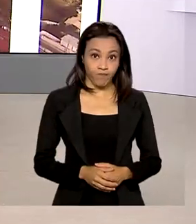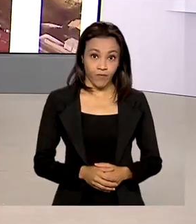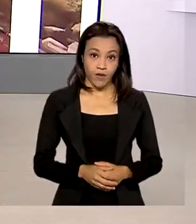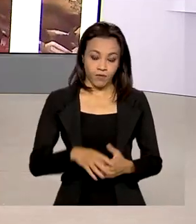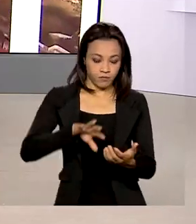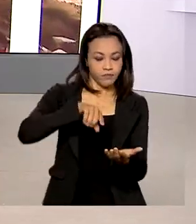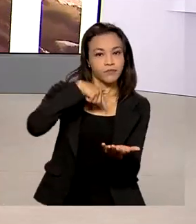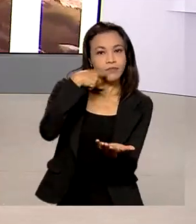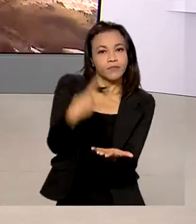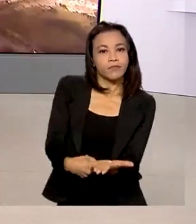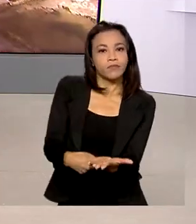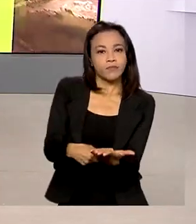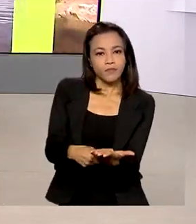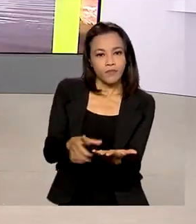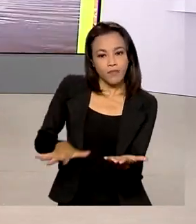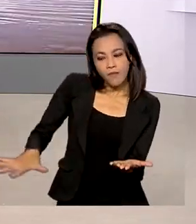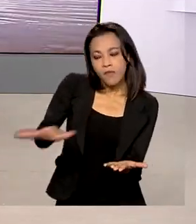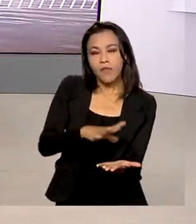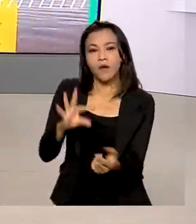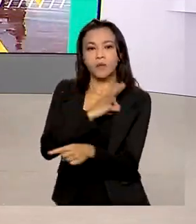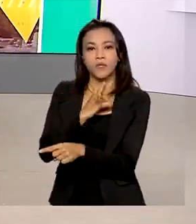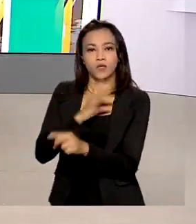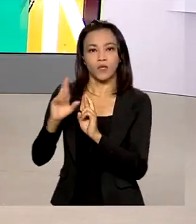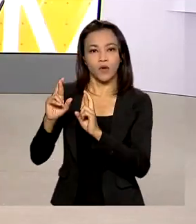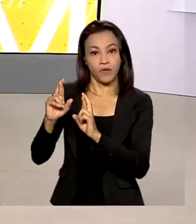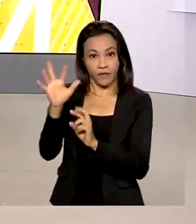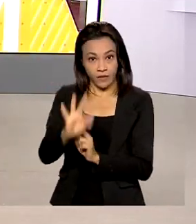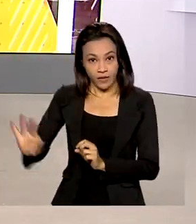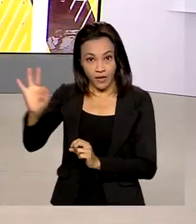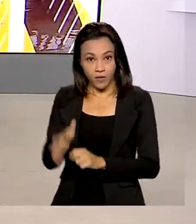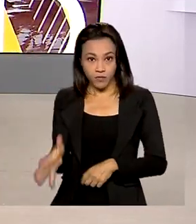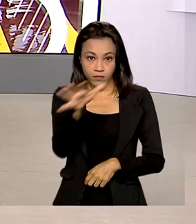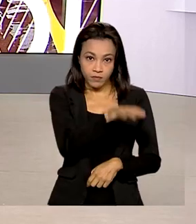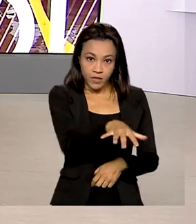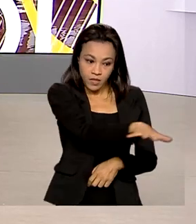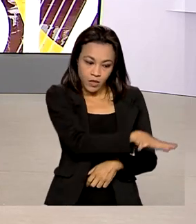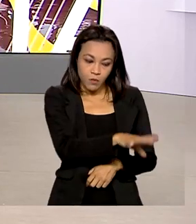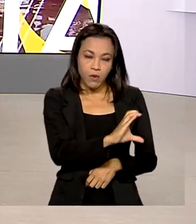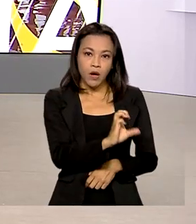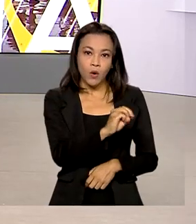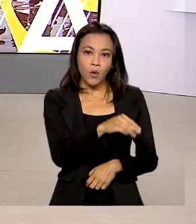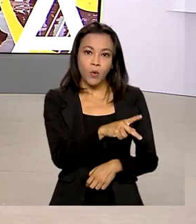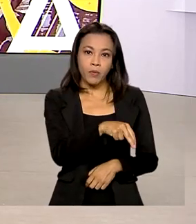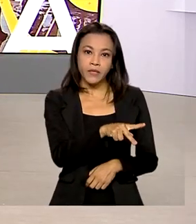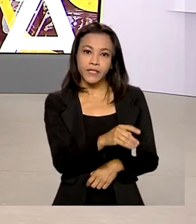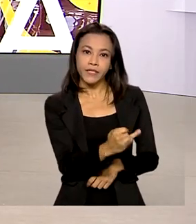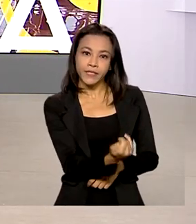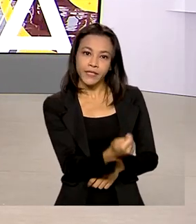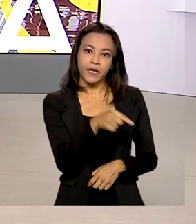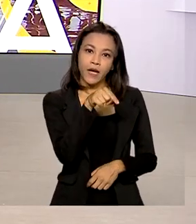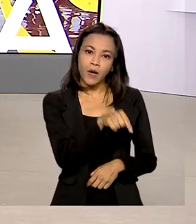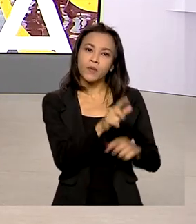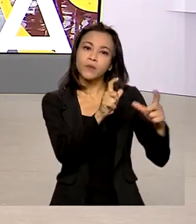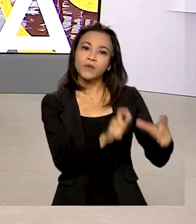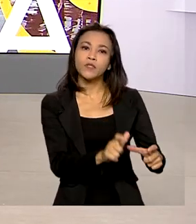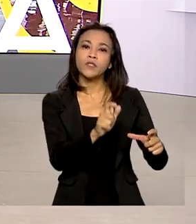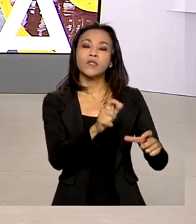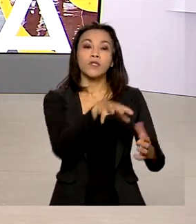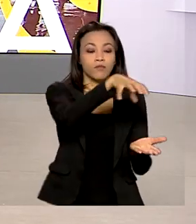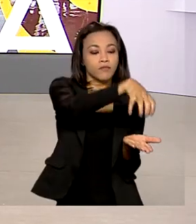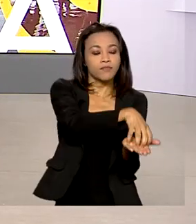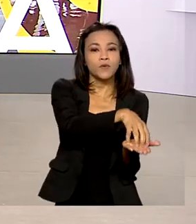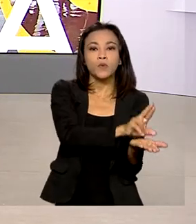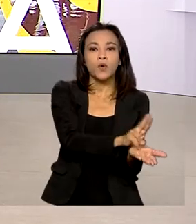um acordo entre a Polícia Rodoviária Federal e a Companhia de Entrepostos e Armazéns Gerais de São Paulo,